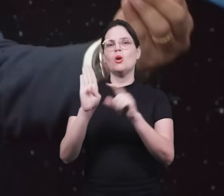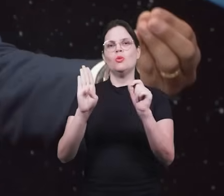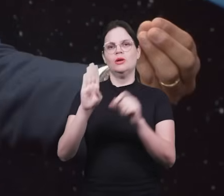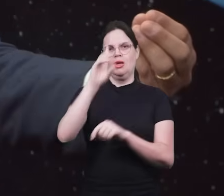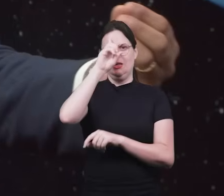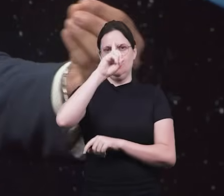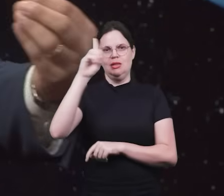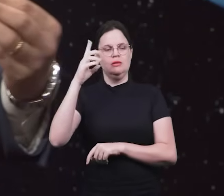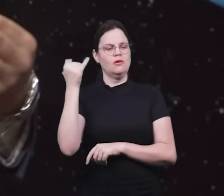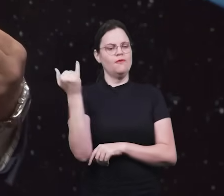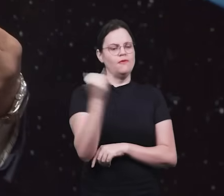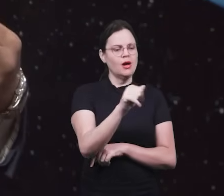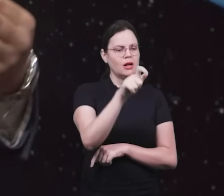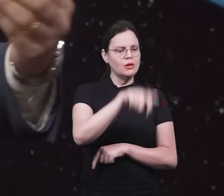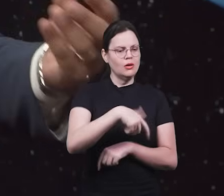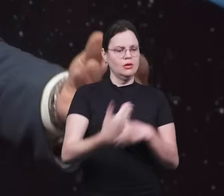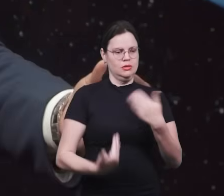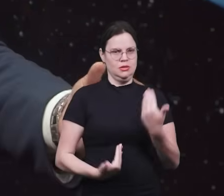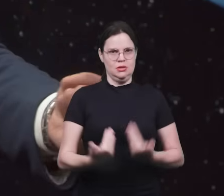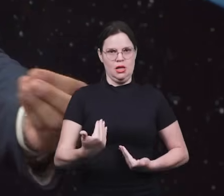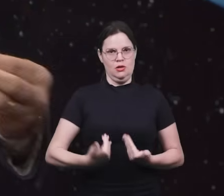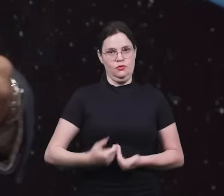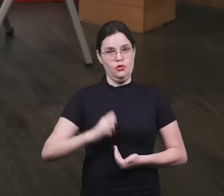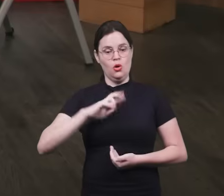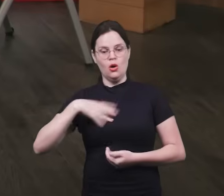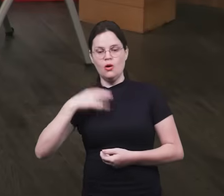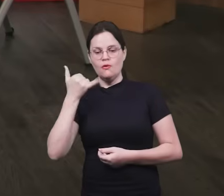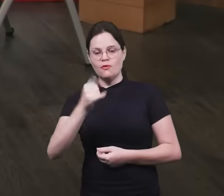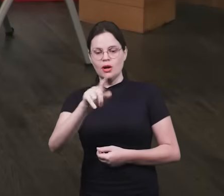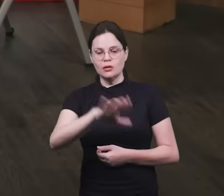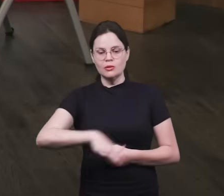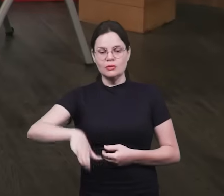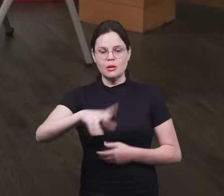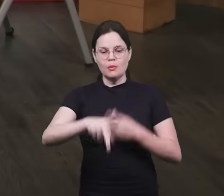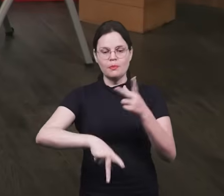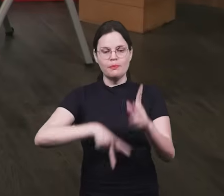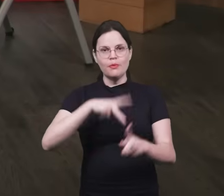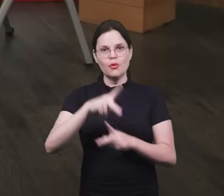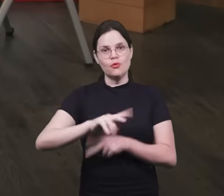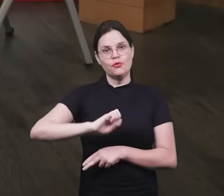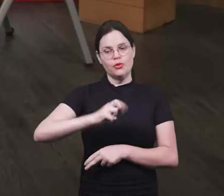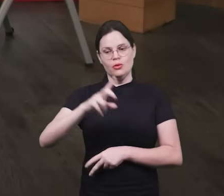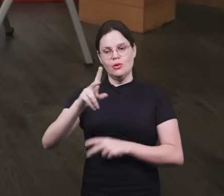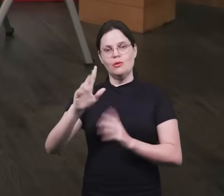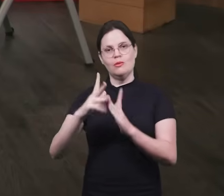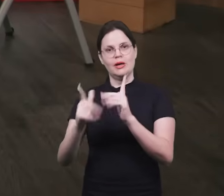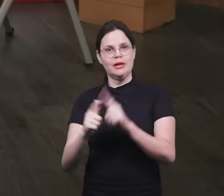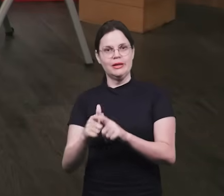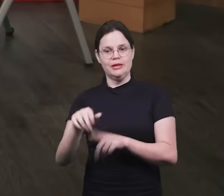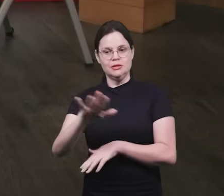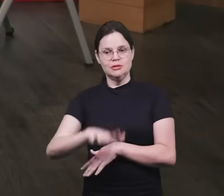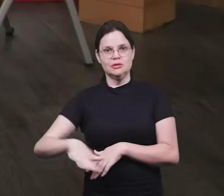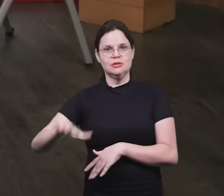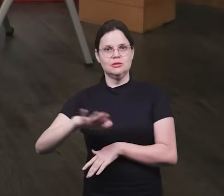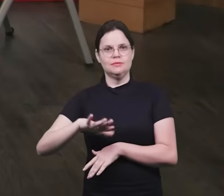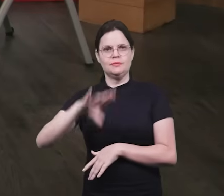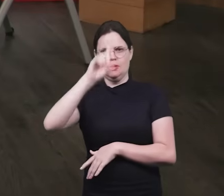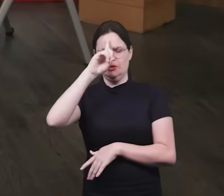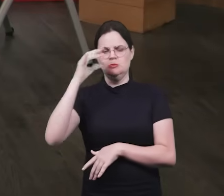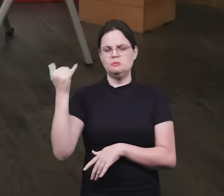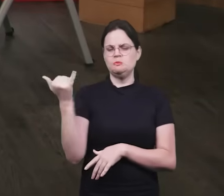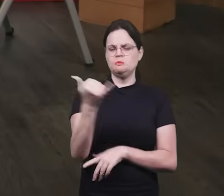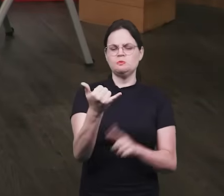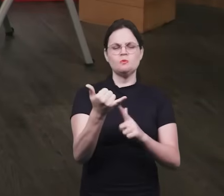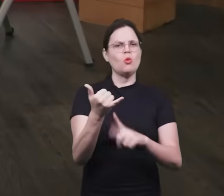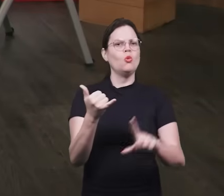a um servo, dita à igreja, dita a um povo, daquilo que Deus quer operar, daquilo que